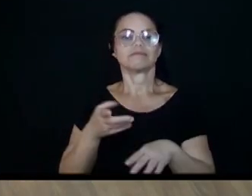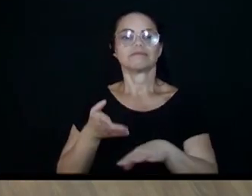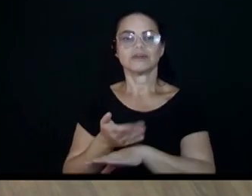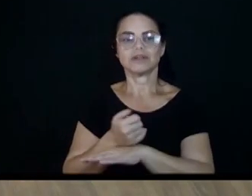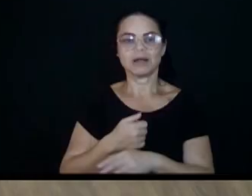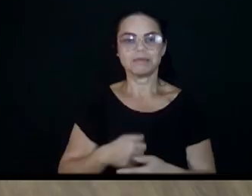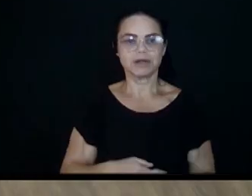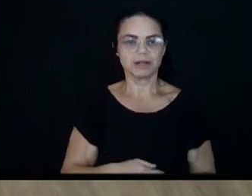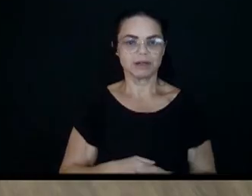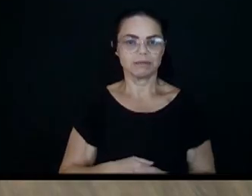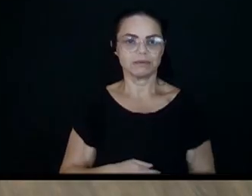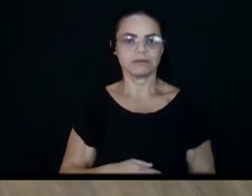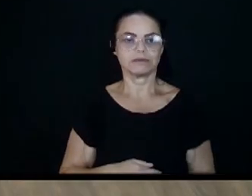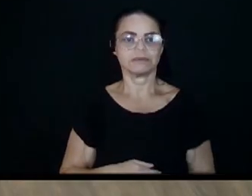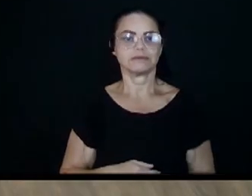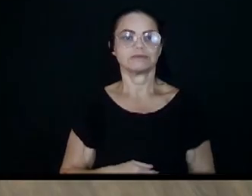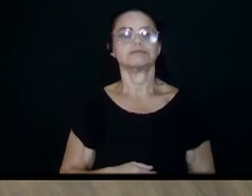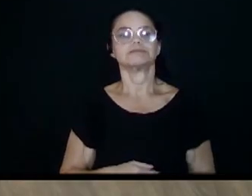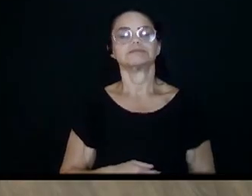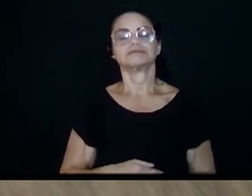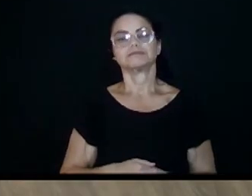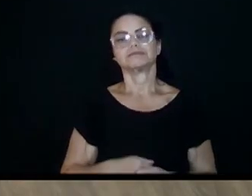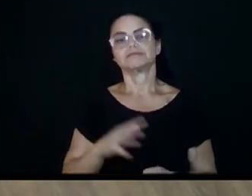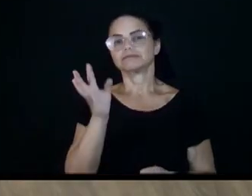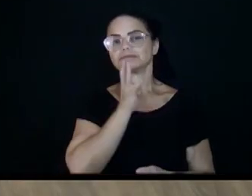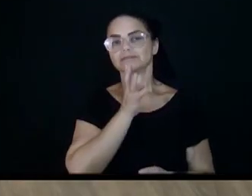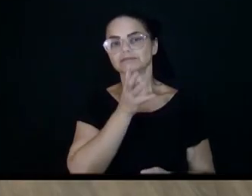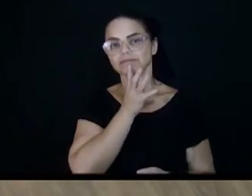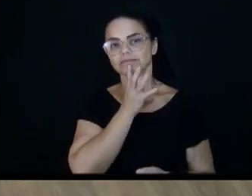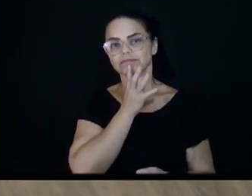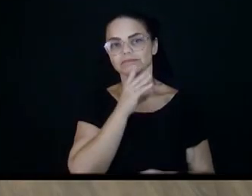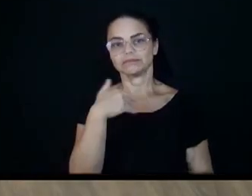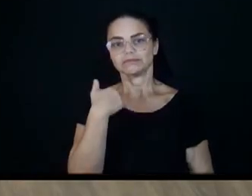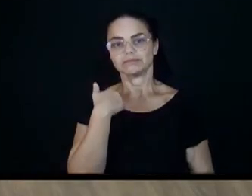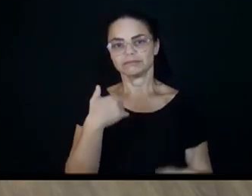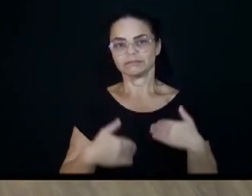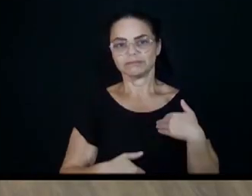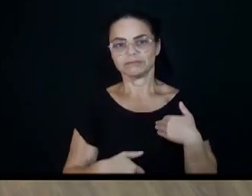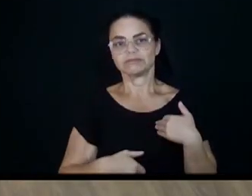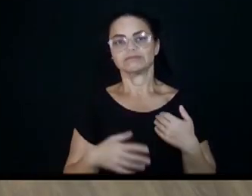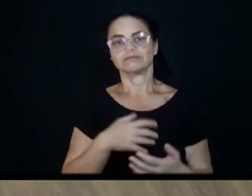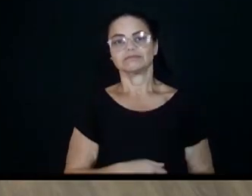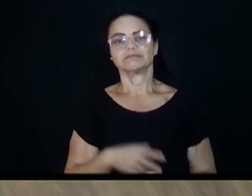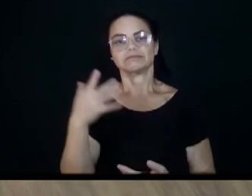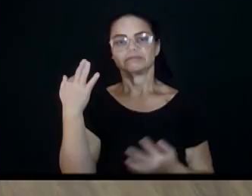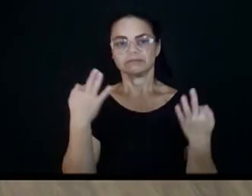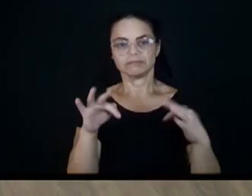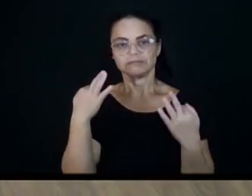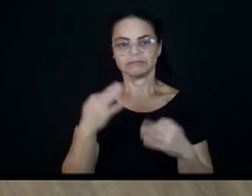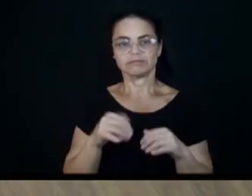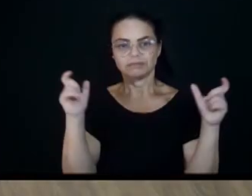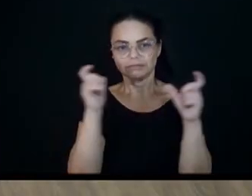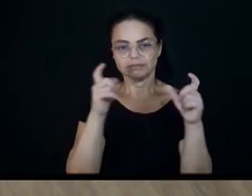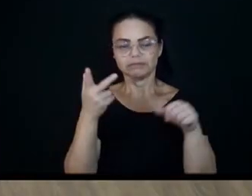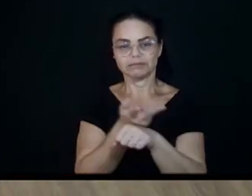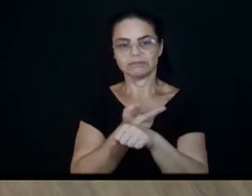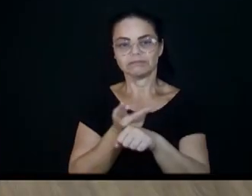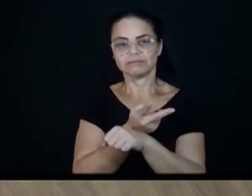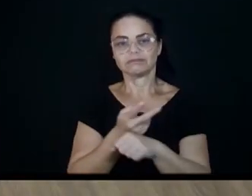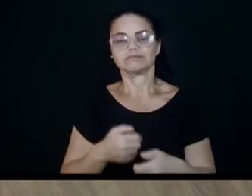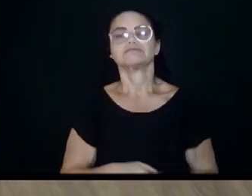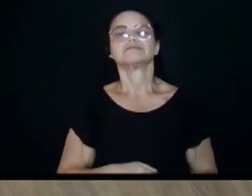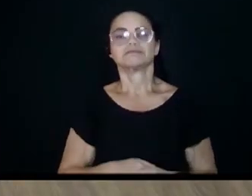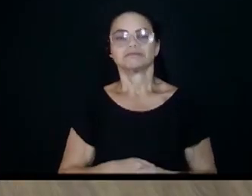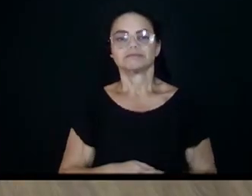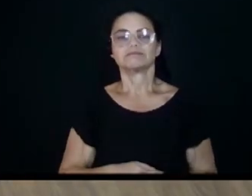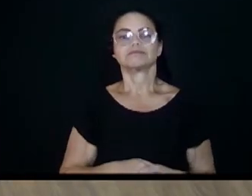importância da gente conhecer o nosso corpo, sentir dor é um sinal de alerta, procurar o responsável, né,